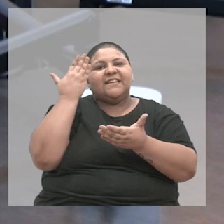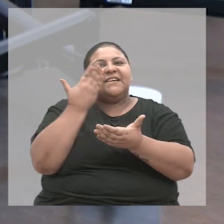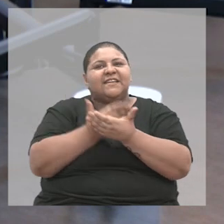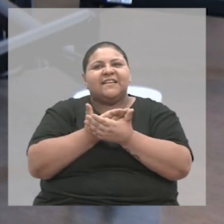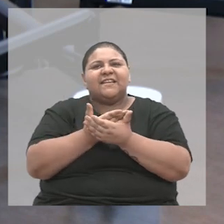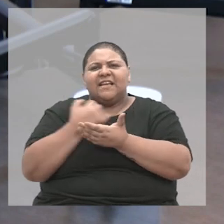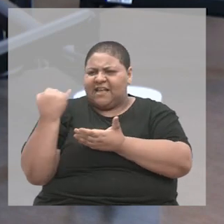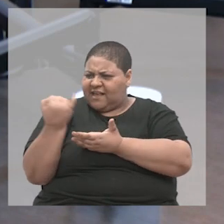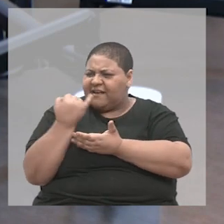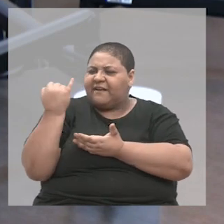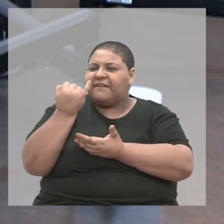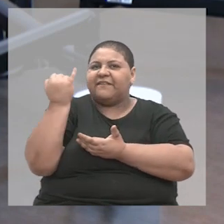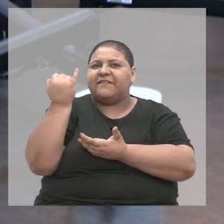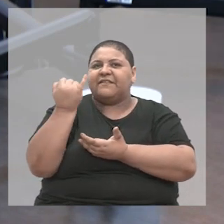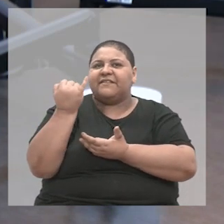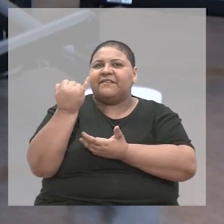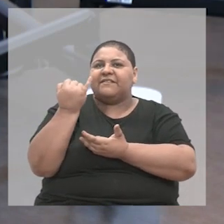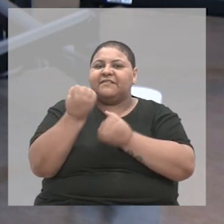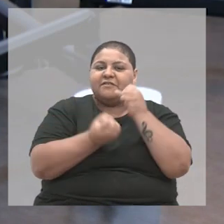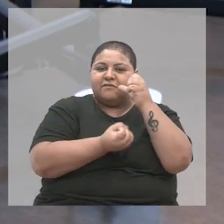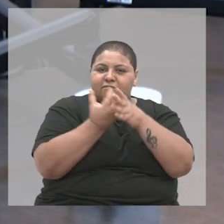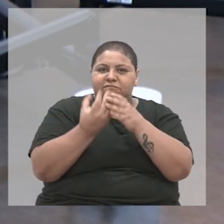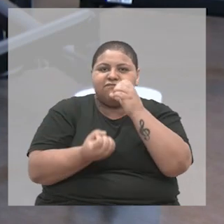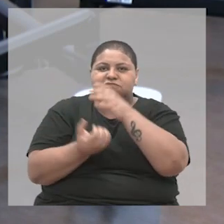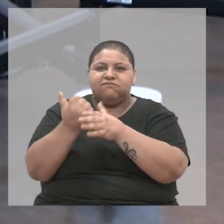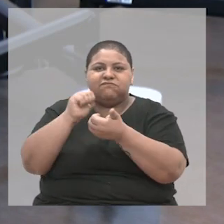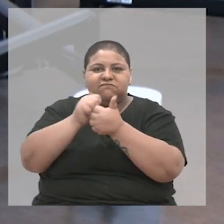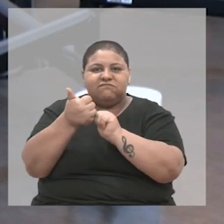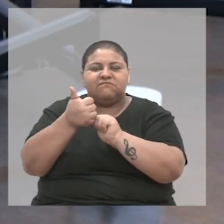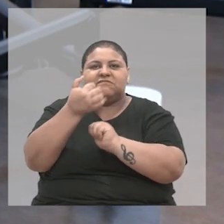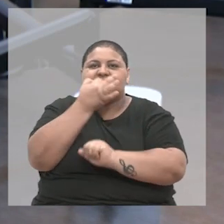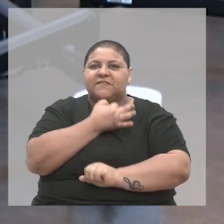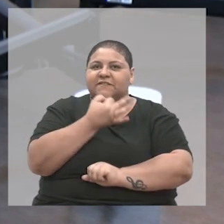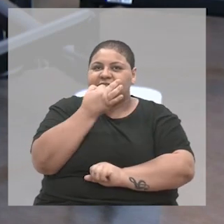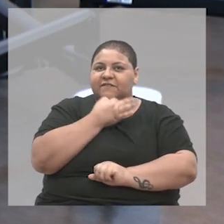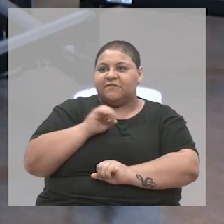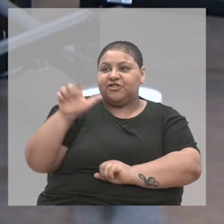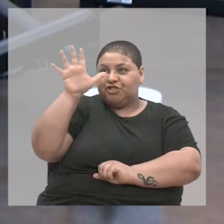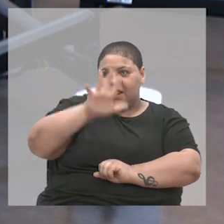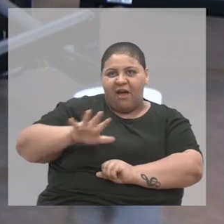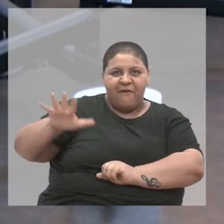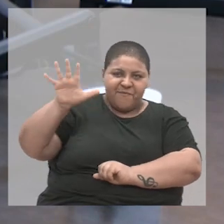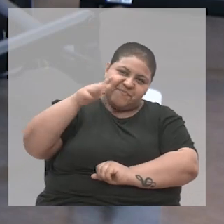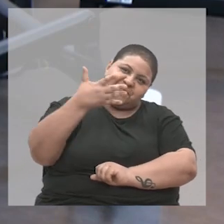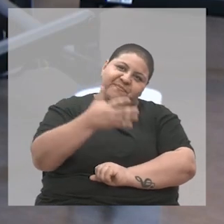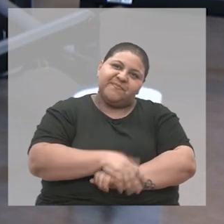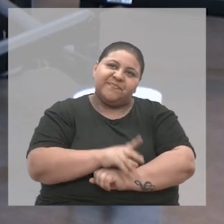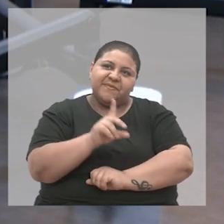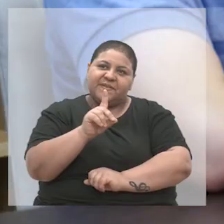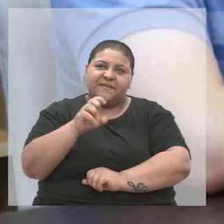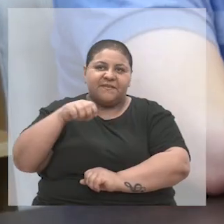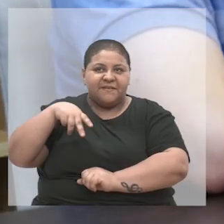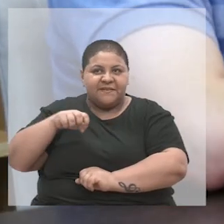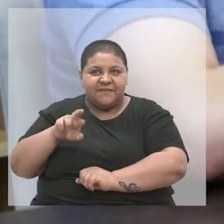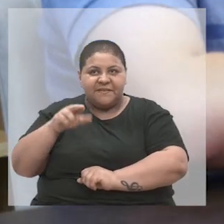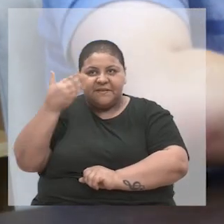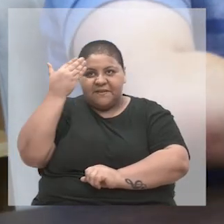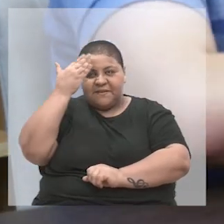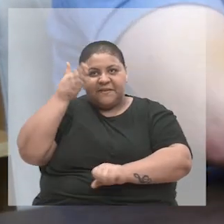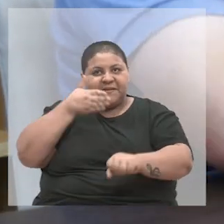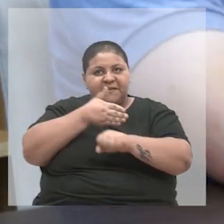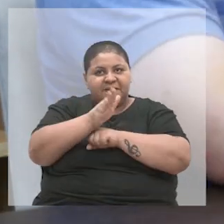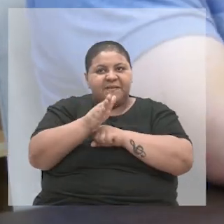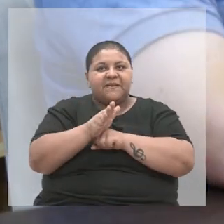sem dúvida é indispensável para a formação do esporte de Caxias do Sul como um todo. Denner, obrigado